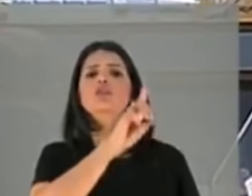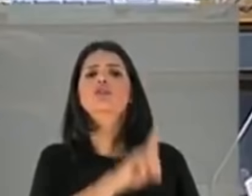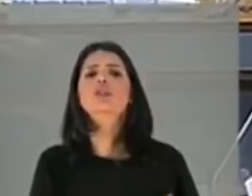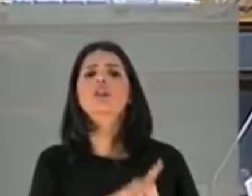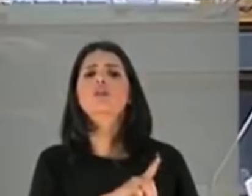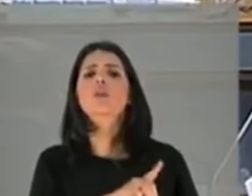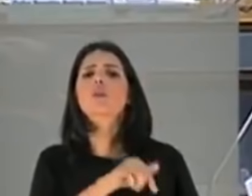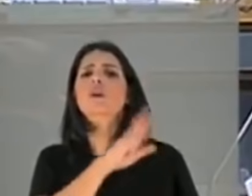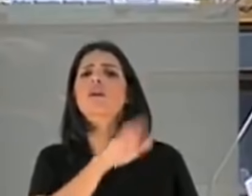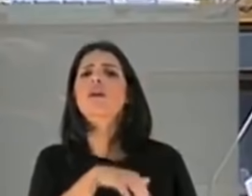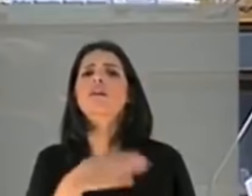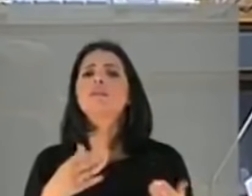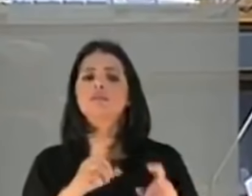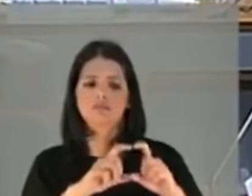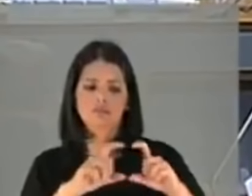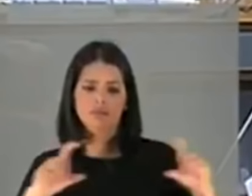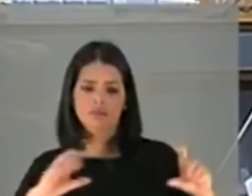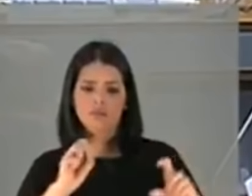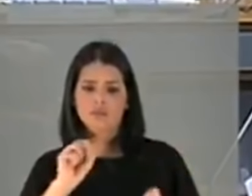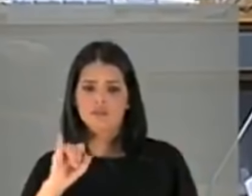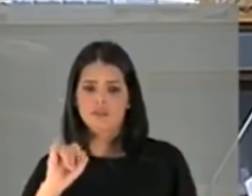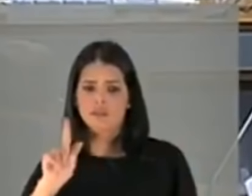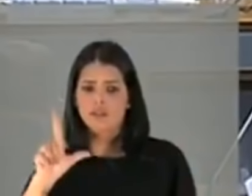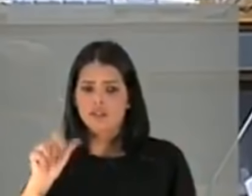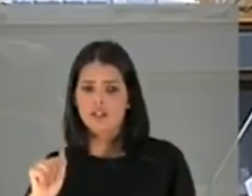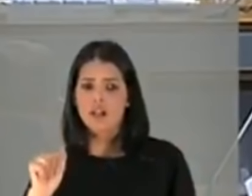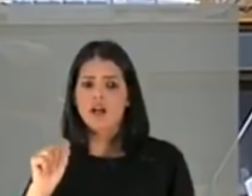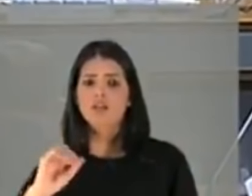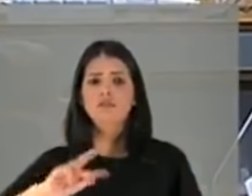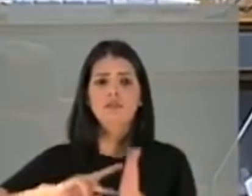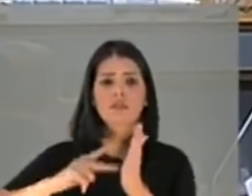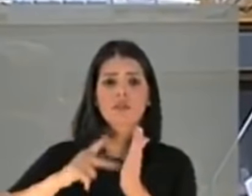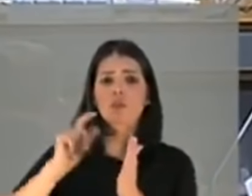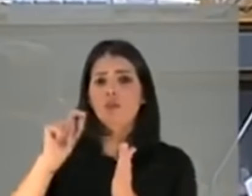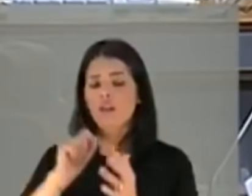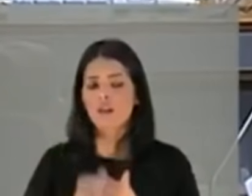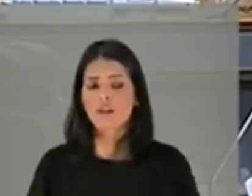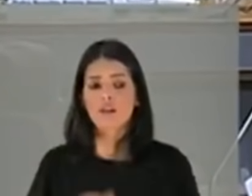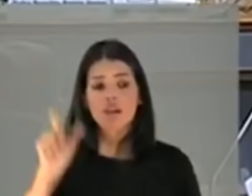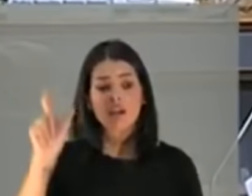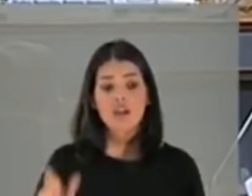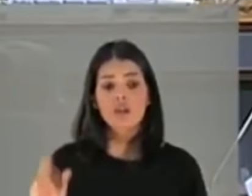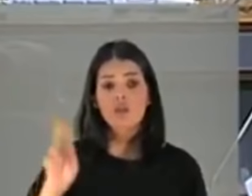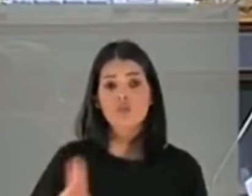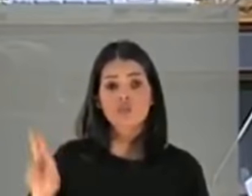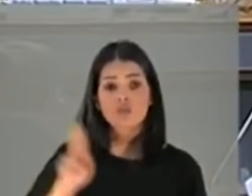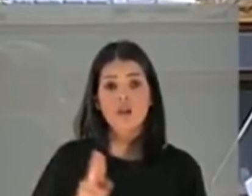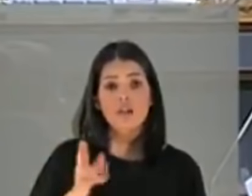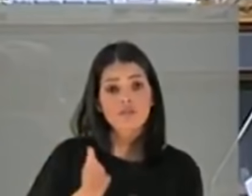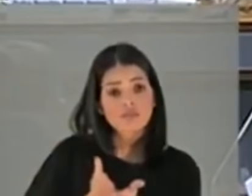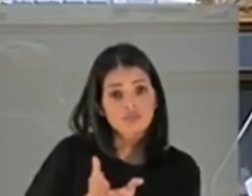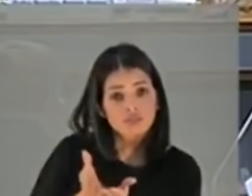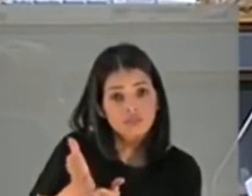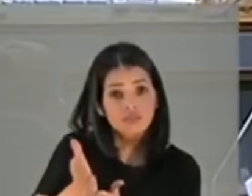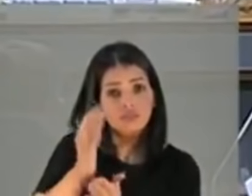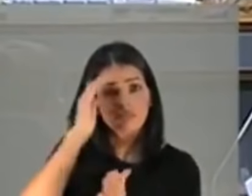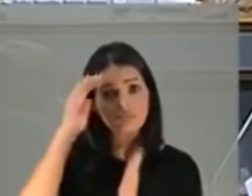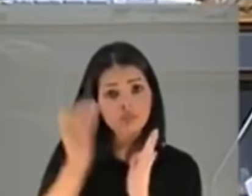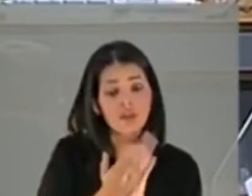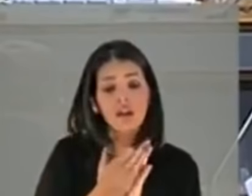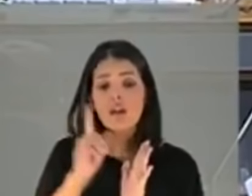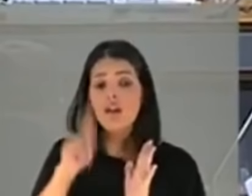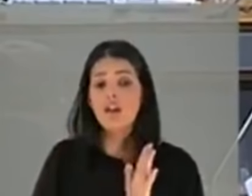quê? Essa sigla é uma sigla que ele utilizava, de lealdade e obediência, e ele tentava espalhar na empresa inteira e ele saiu para